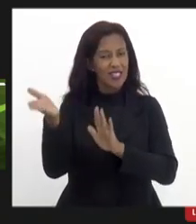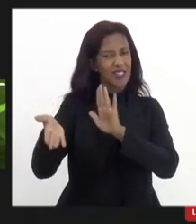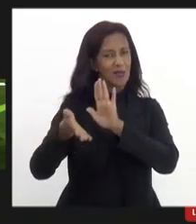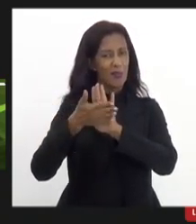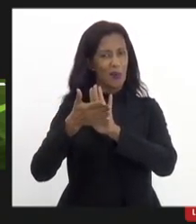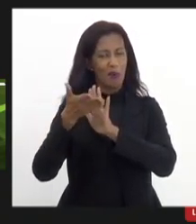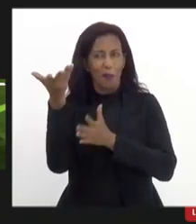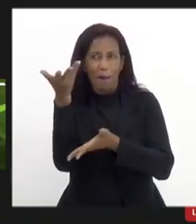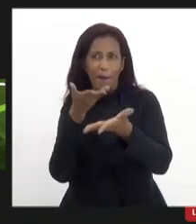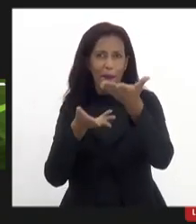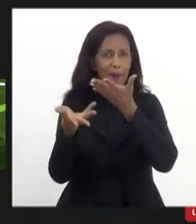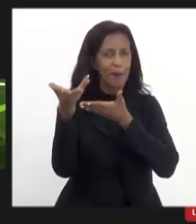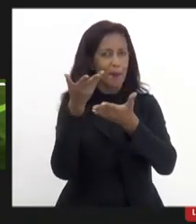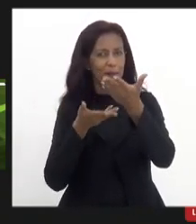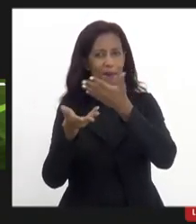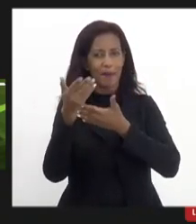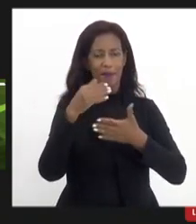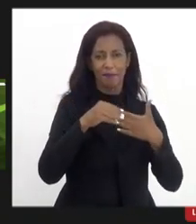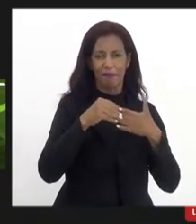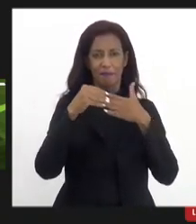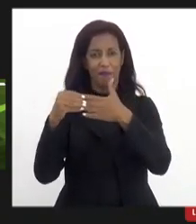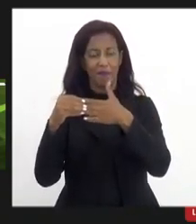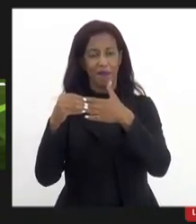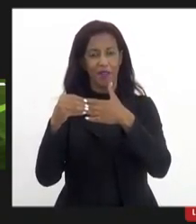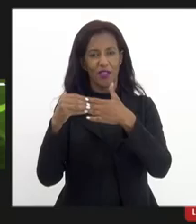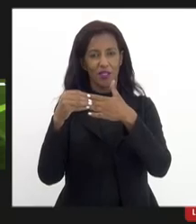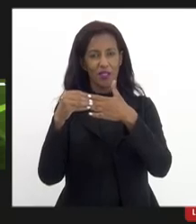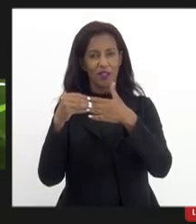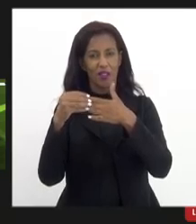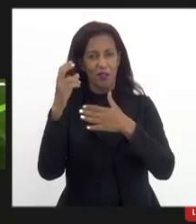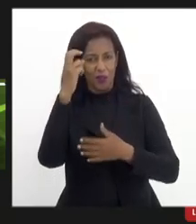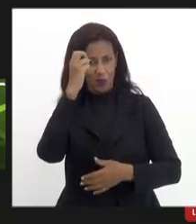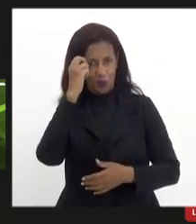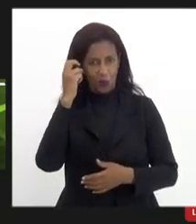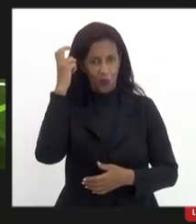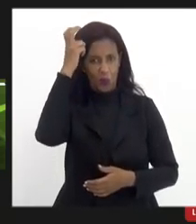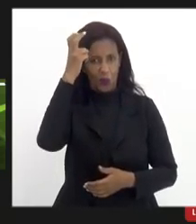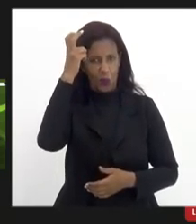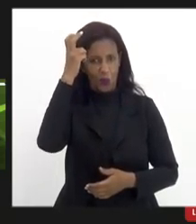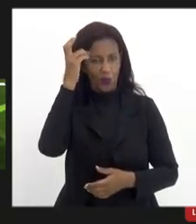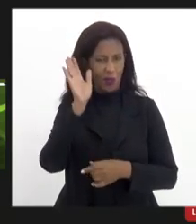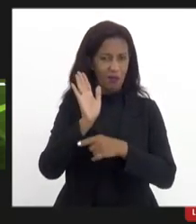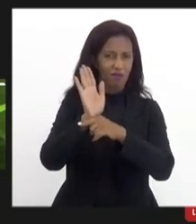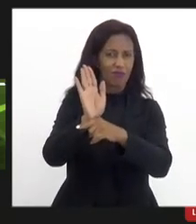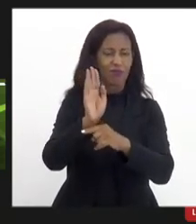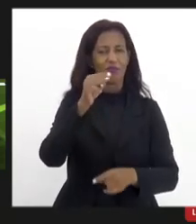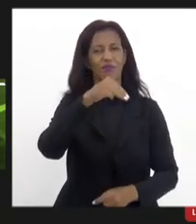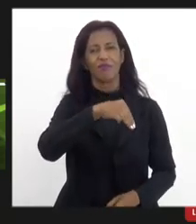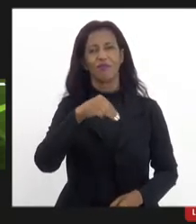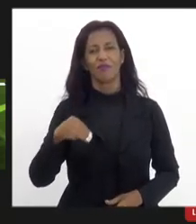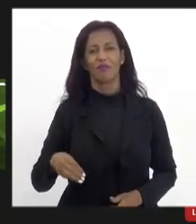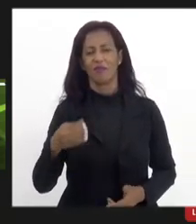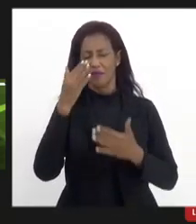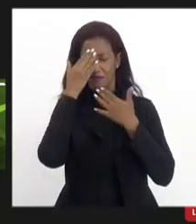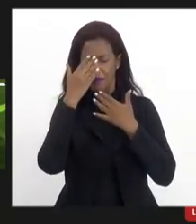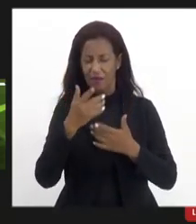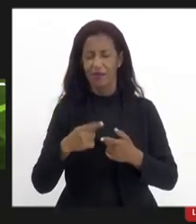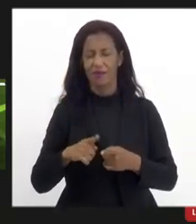propósito de elevar a nossa cultura e favorecer os nossos mestres, né? E